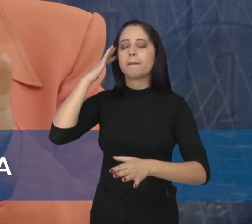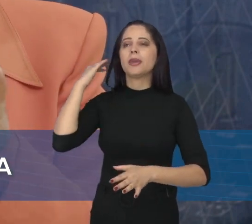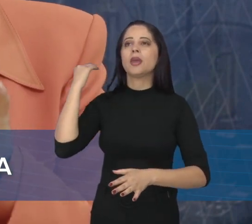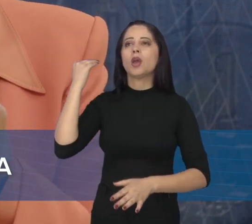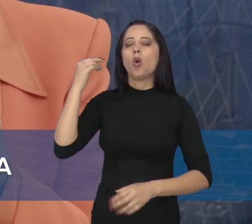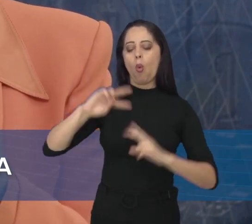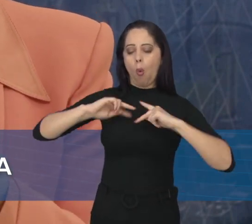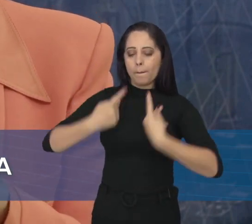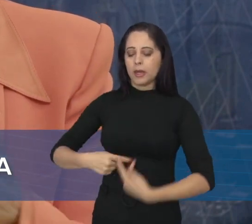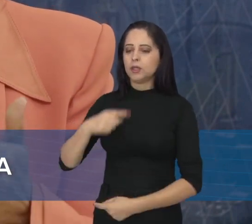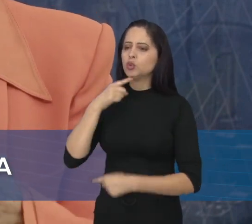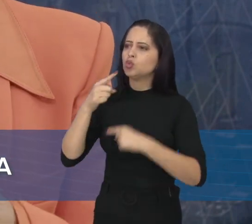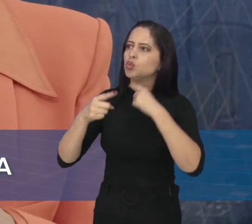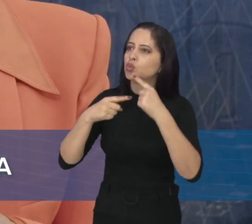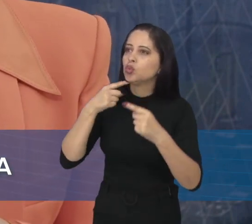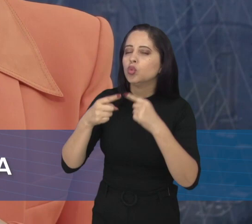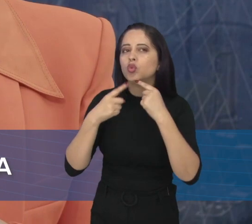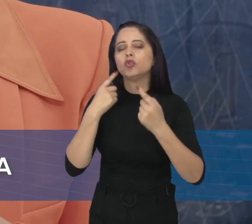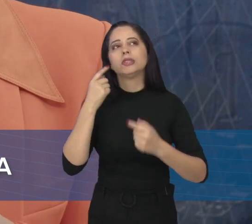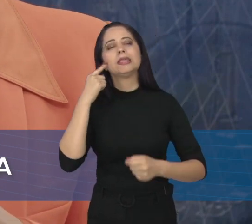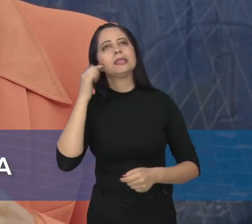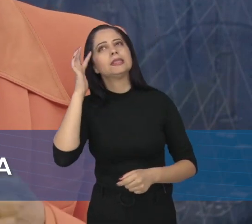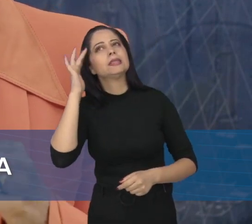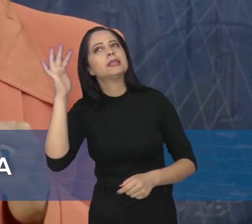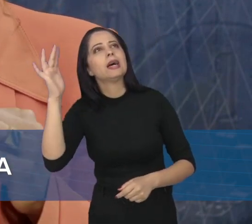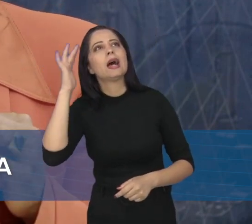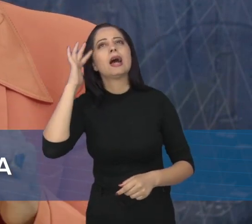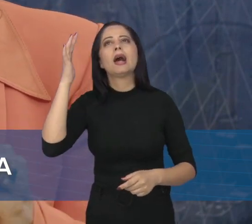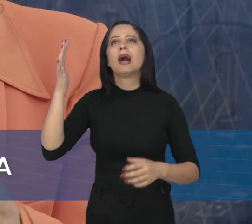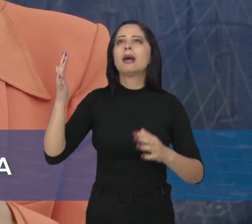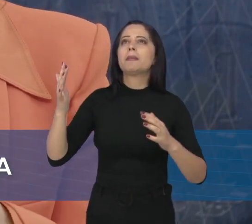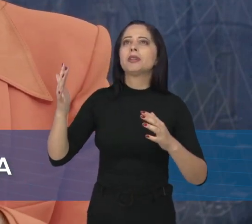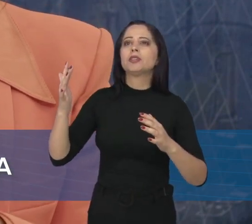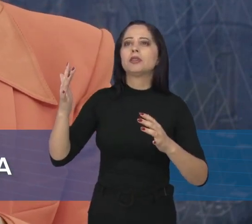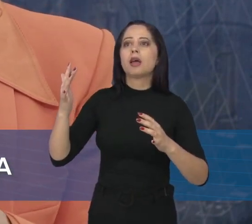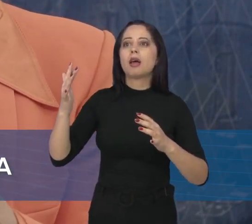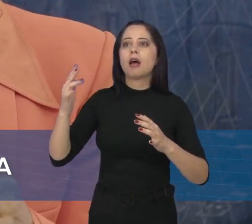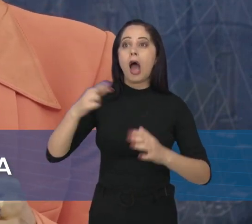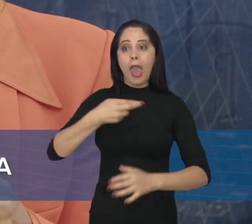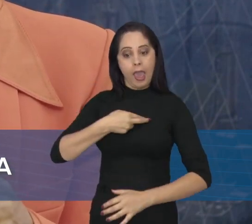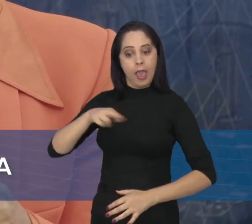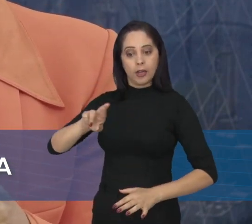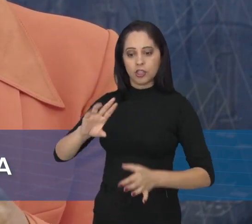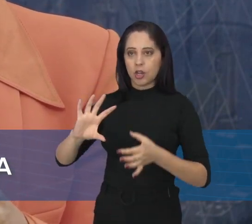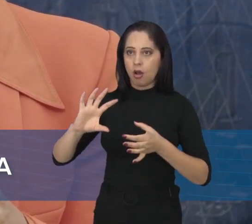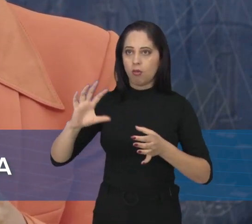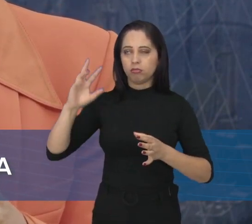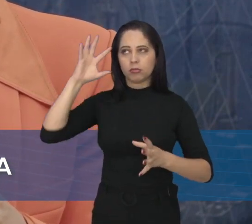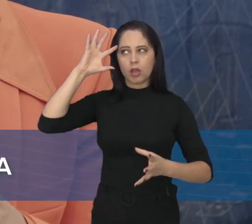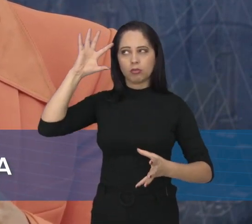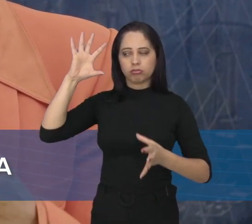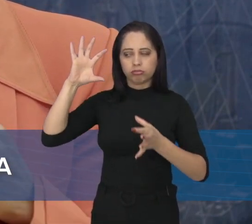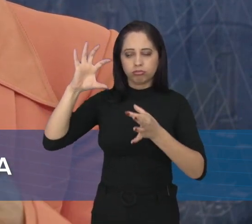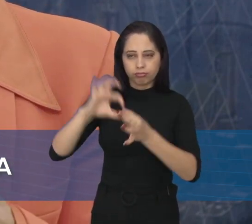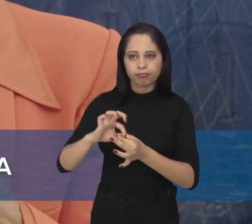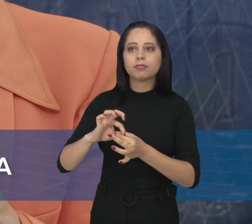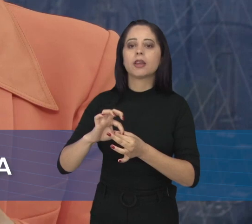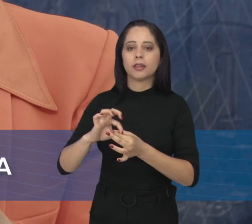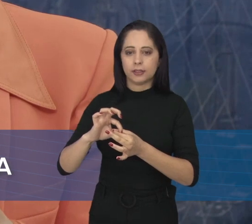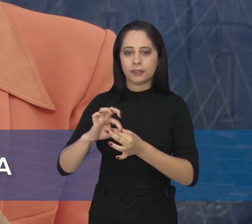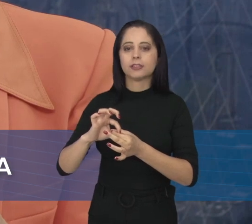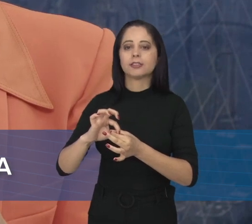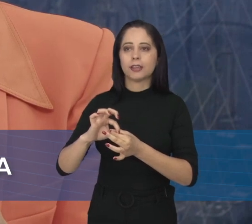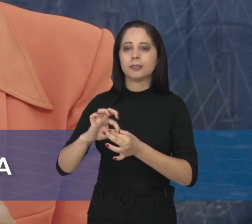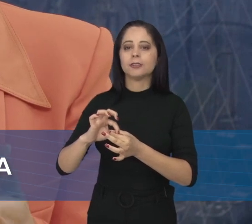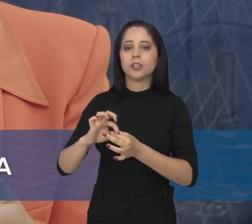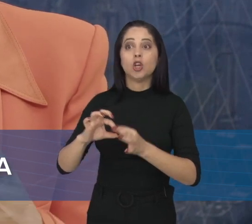eu acho que é uma escada para esse lugar metafísico, né, para esse lugar além do que eu percebo, do que eu penso, e que todo ser